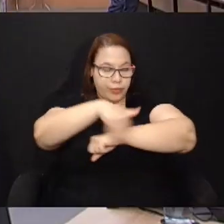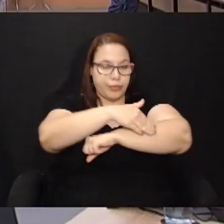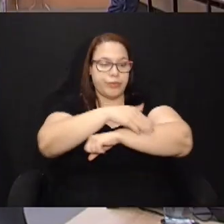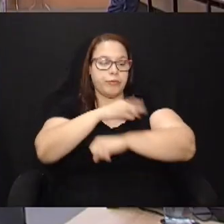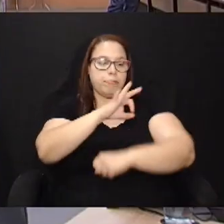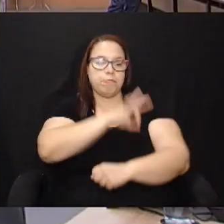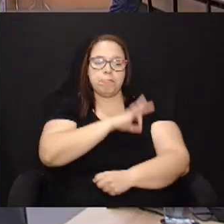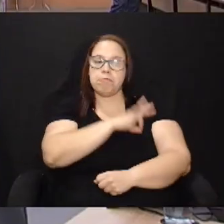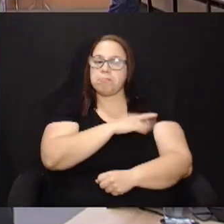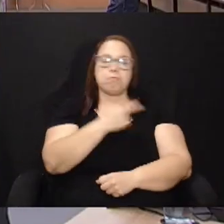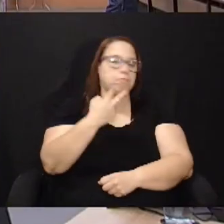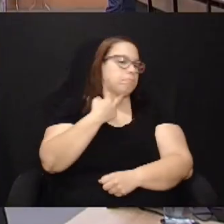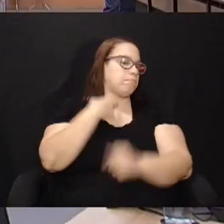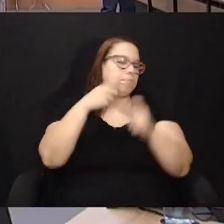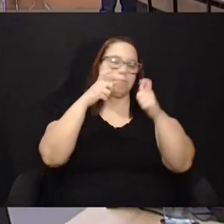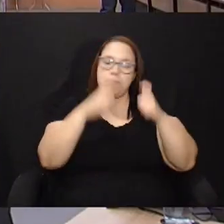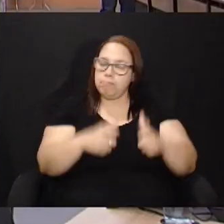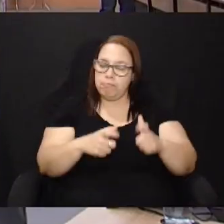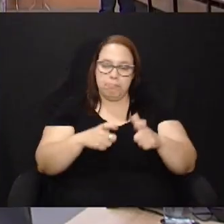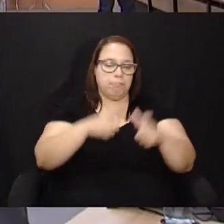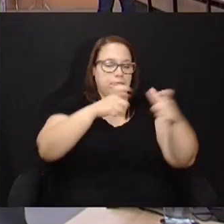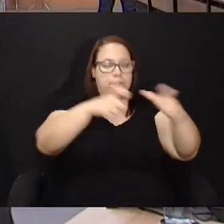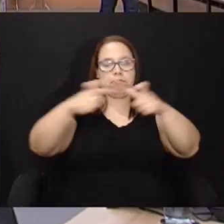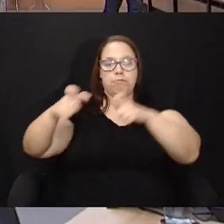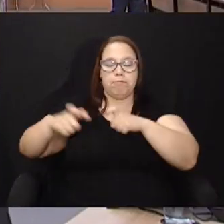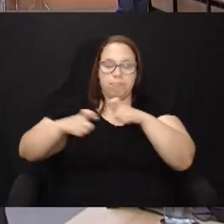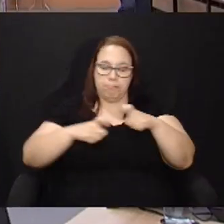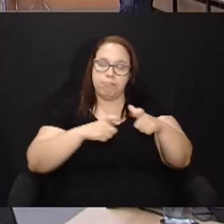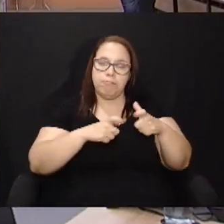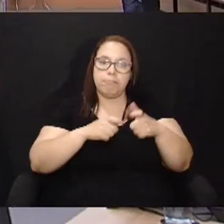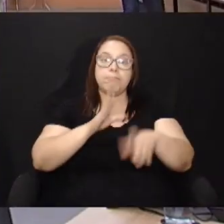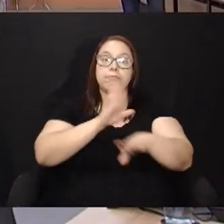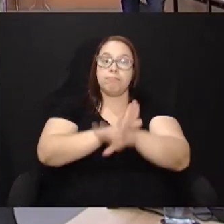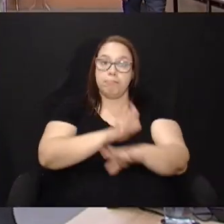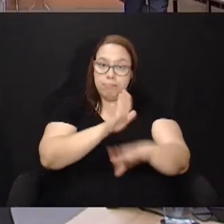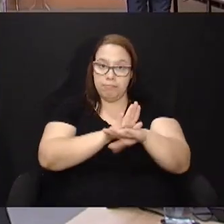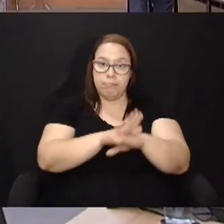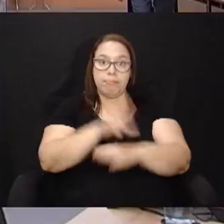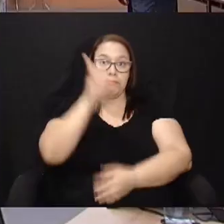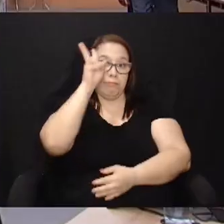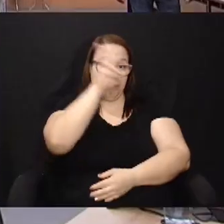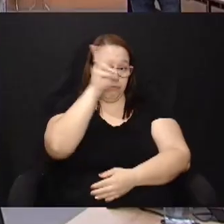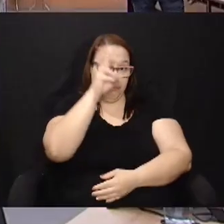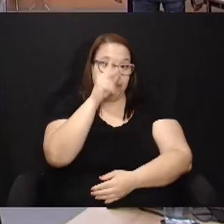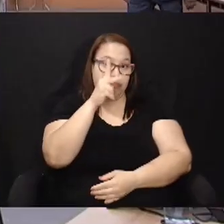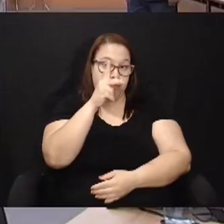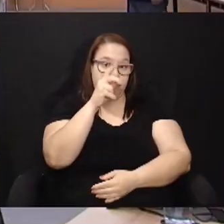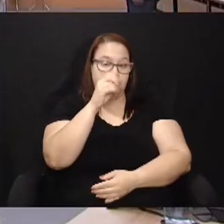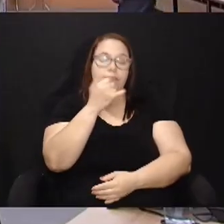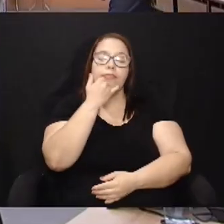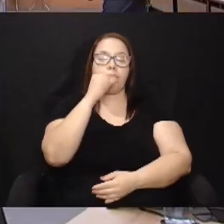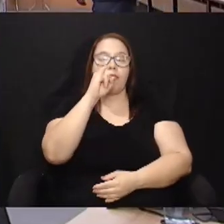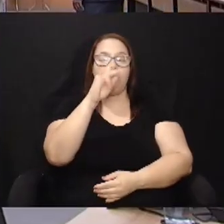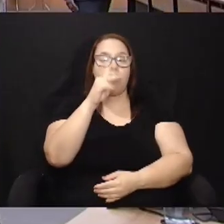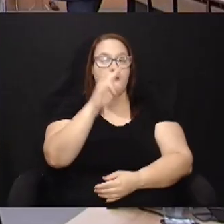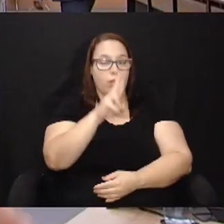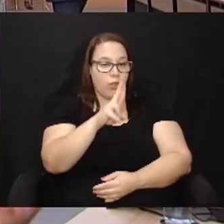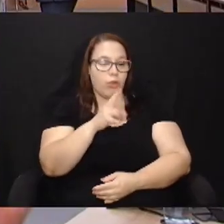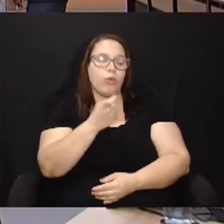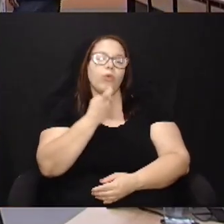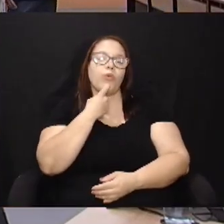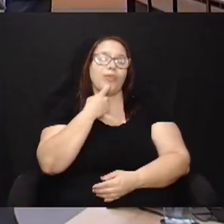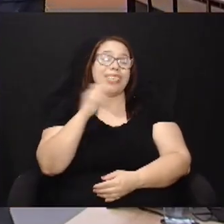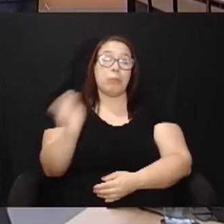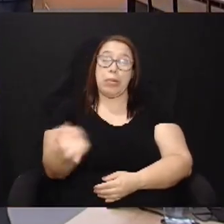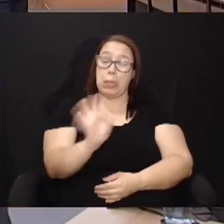ao mesmo tempo, em todos os lugares. Então isso vai ajudar muito. E lembrando que o IPTU em Campinas é um dos mais caros do Brasil. A gente